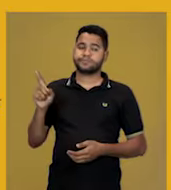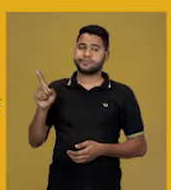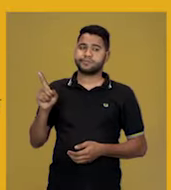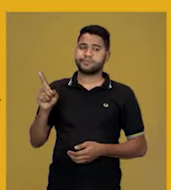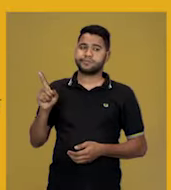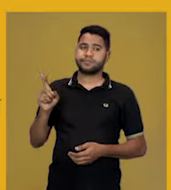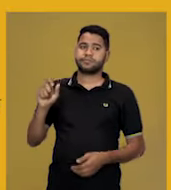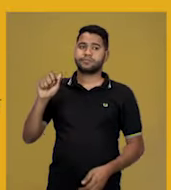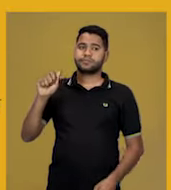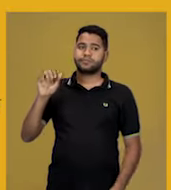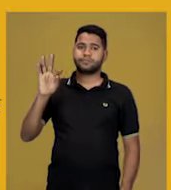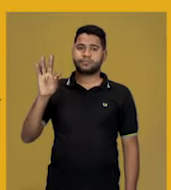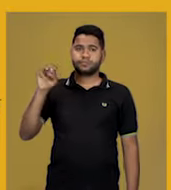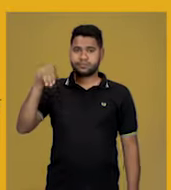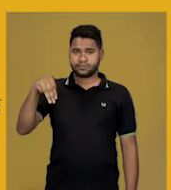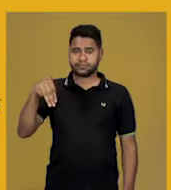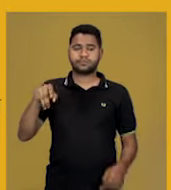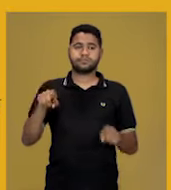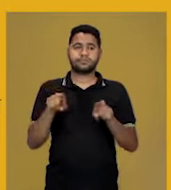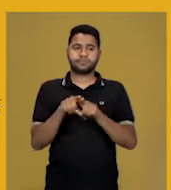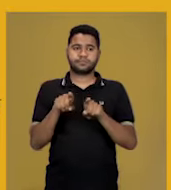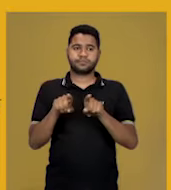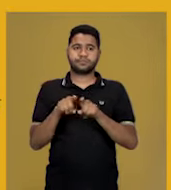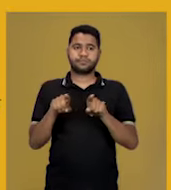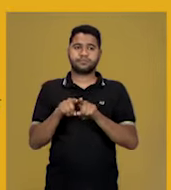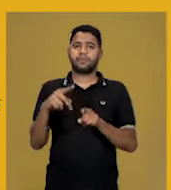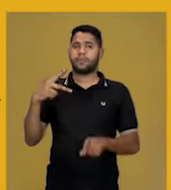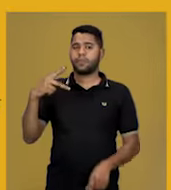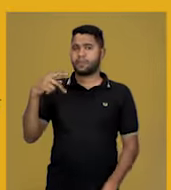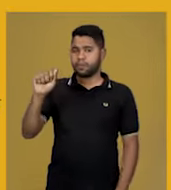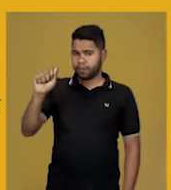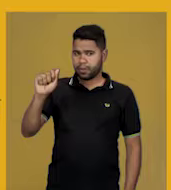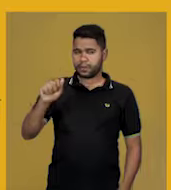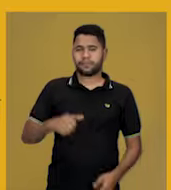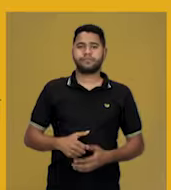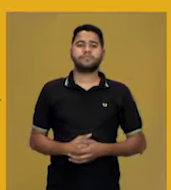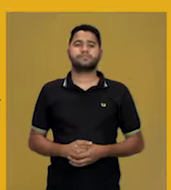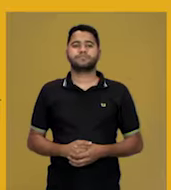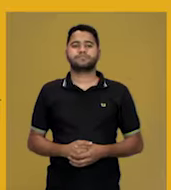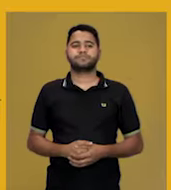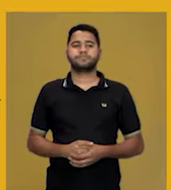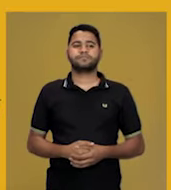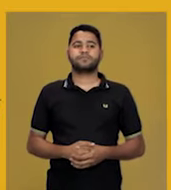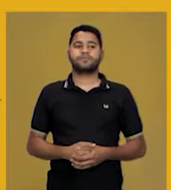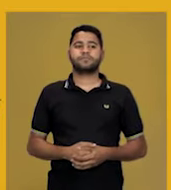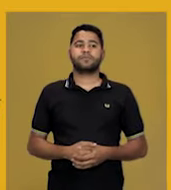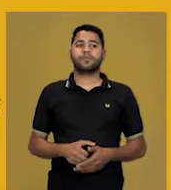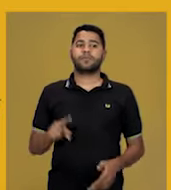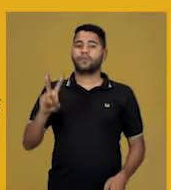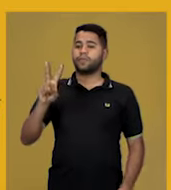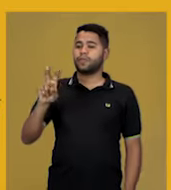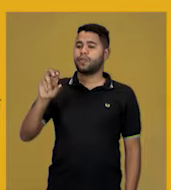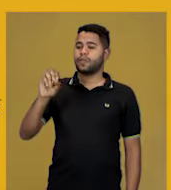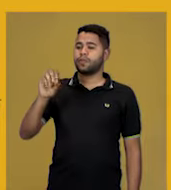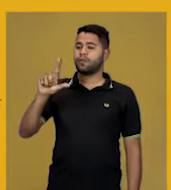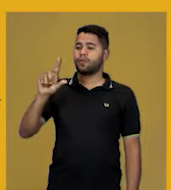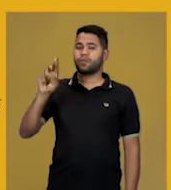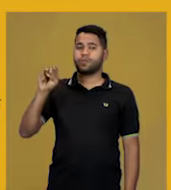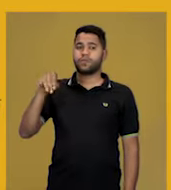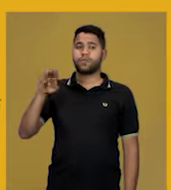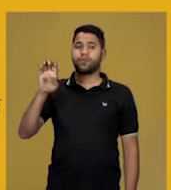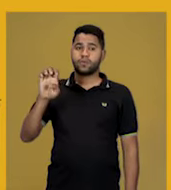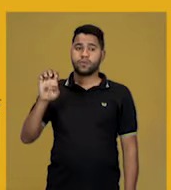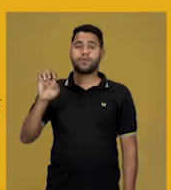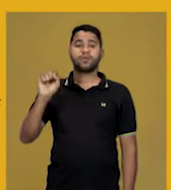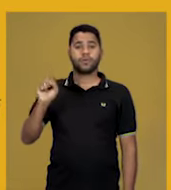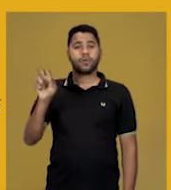em ATM como PA, Pascal, tá? O volume, ele pode ser